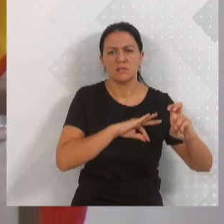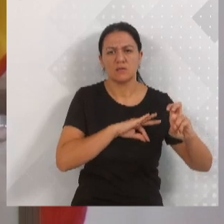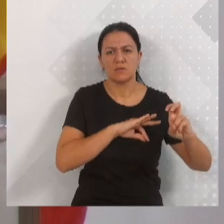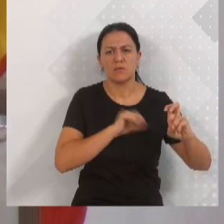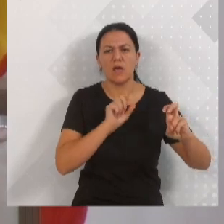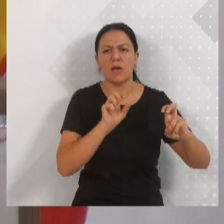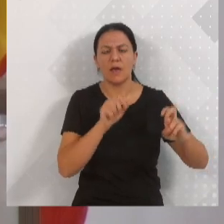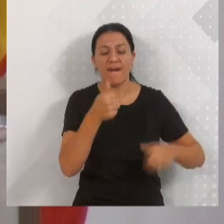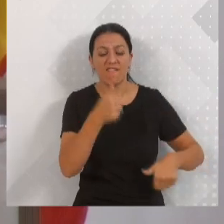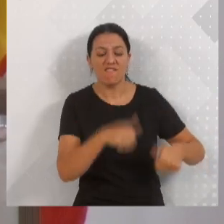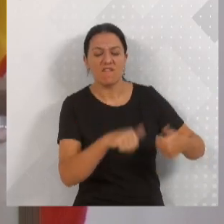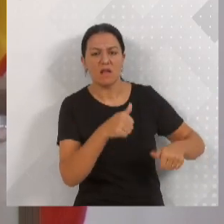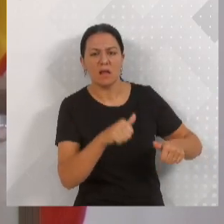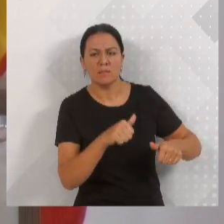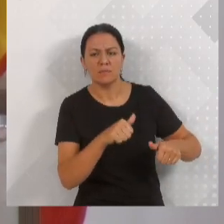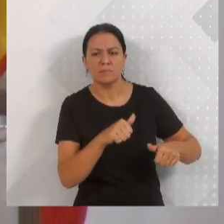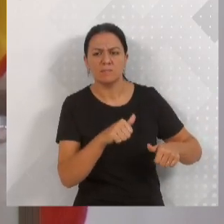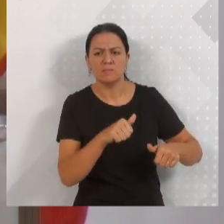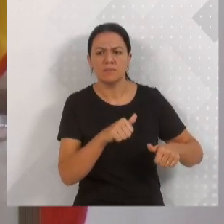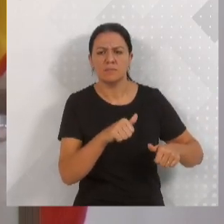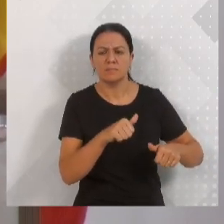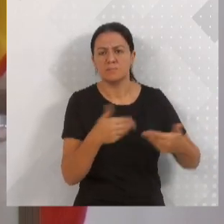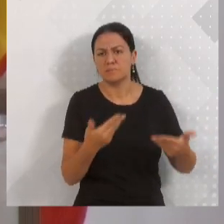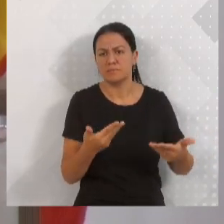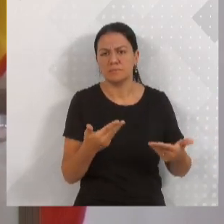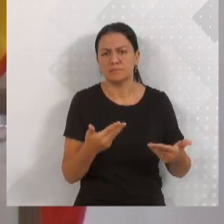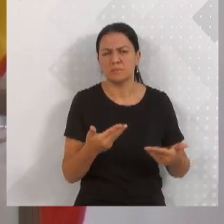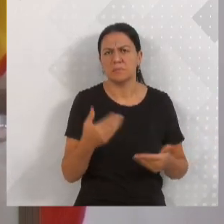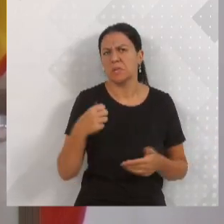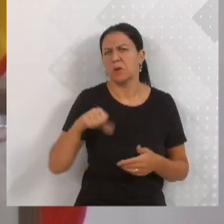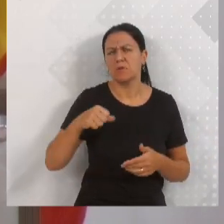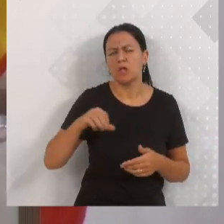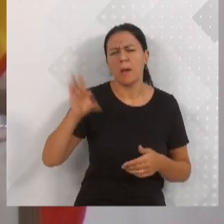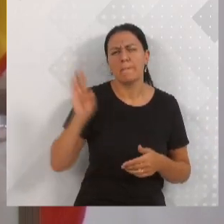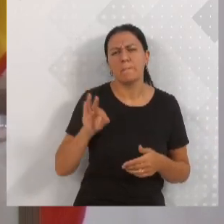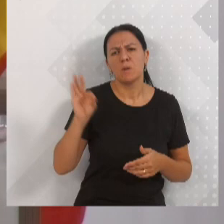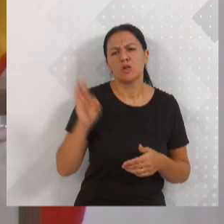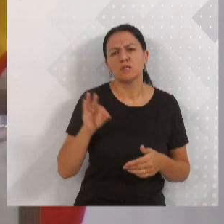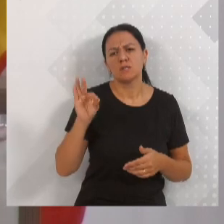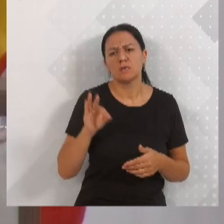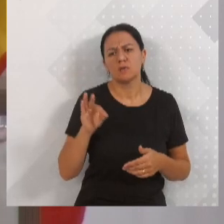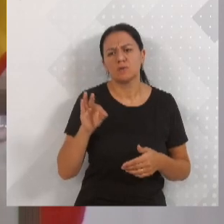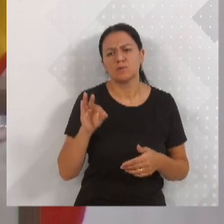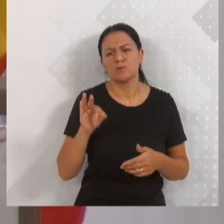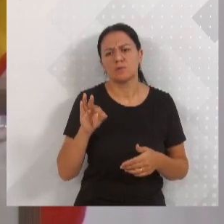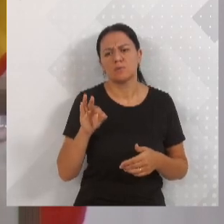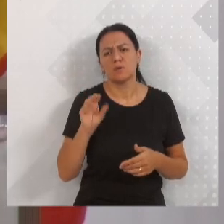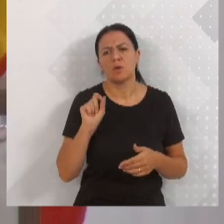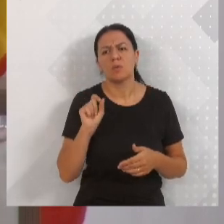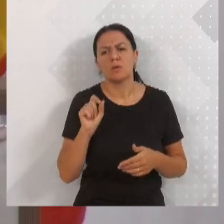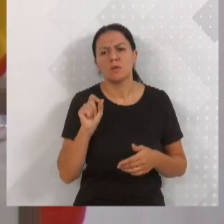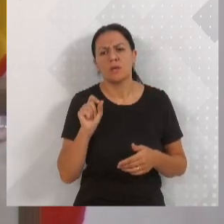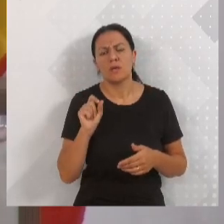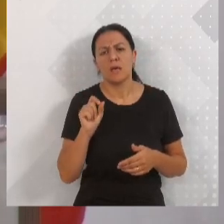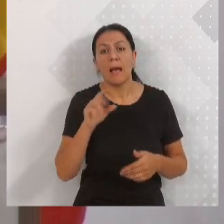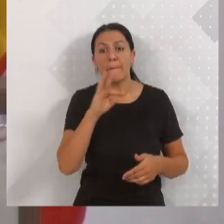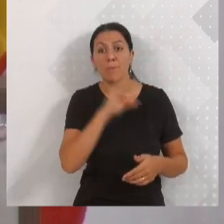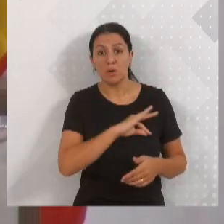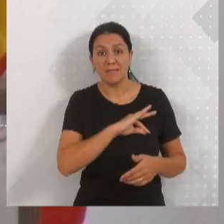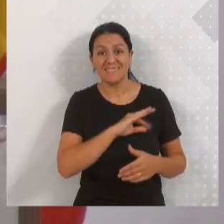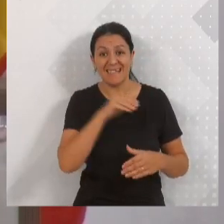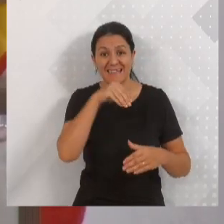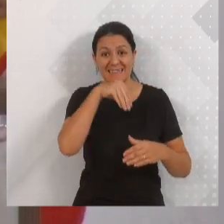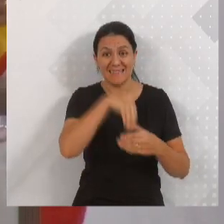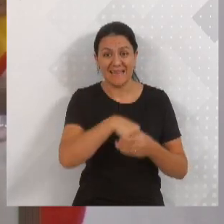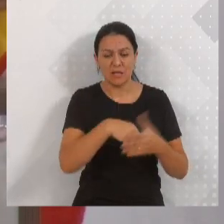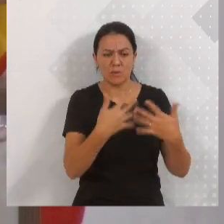averiguação ou seja na sua grande maioria 99% são geradas pela própria guarnição que ao fazer a ronda no terminal